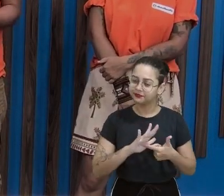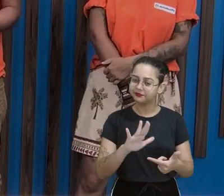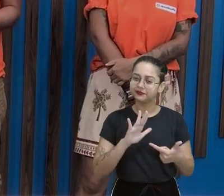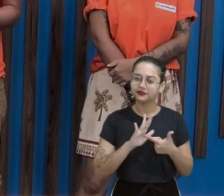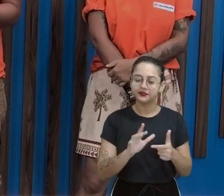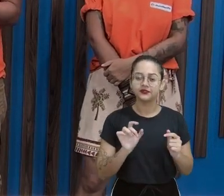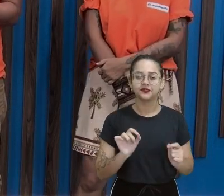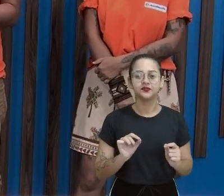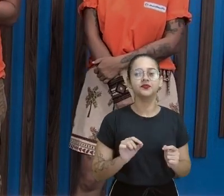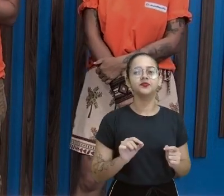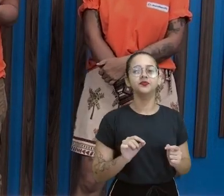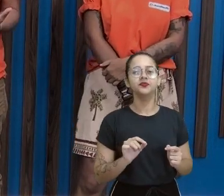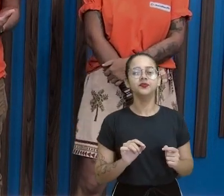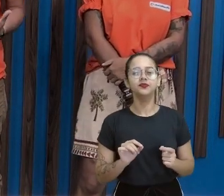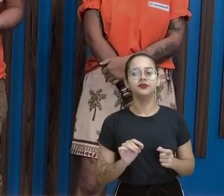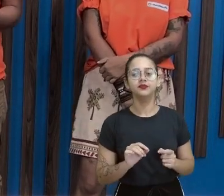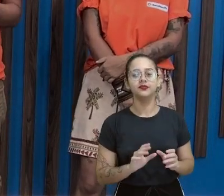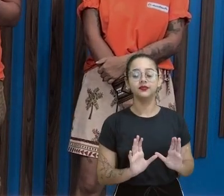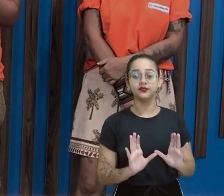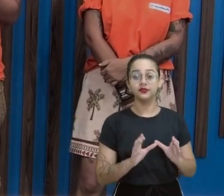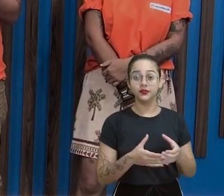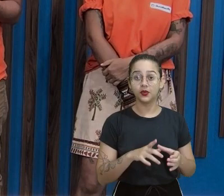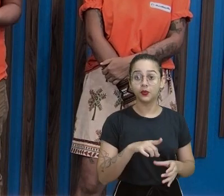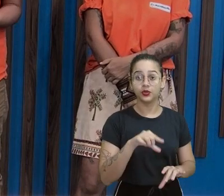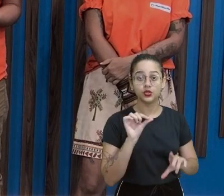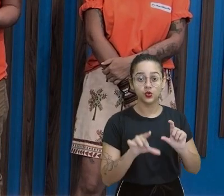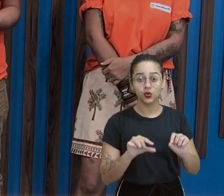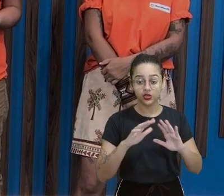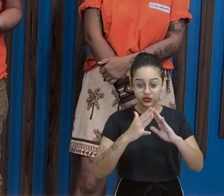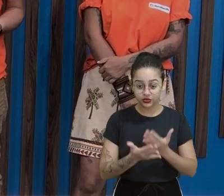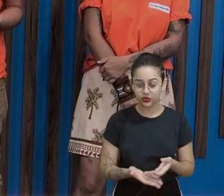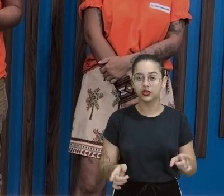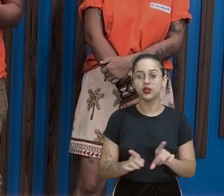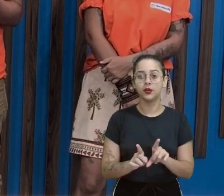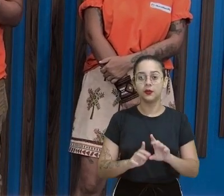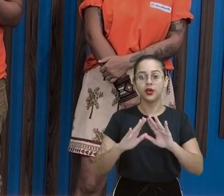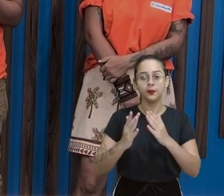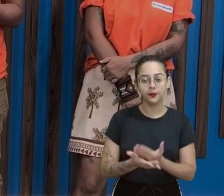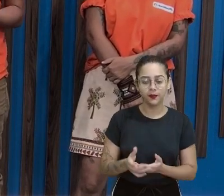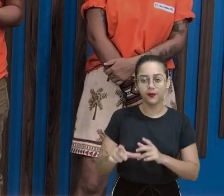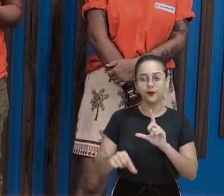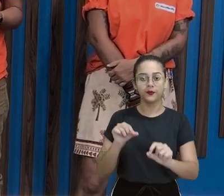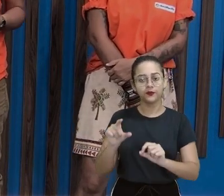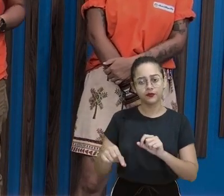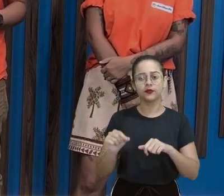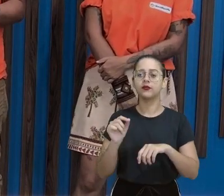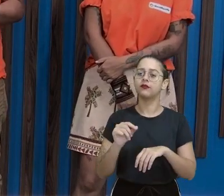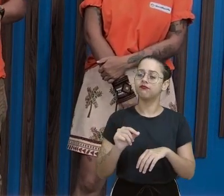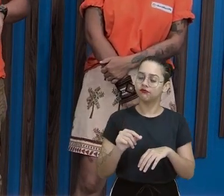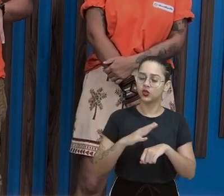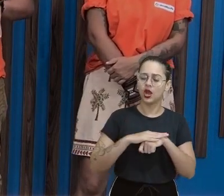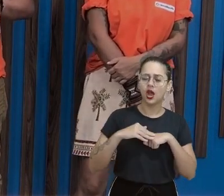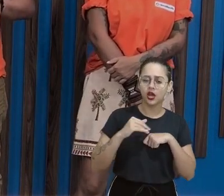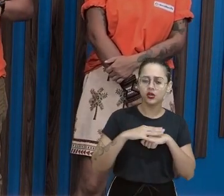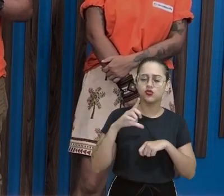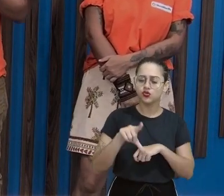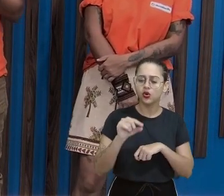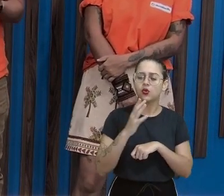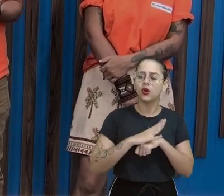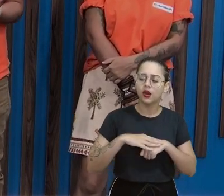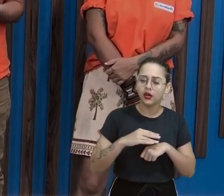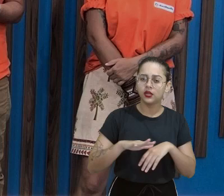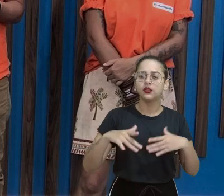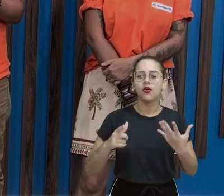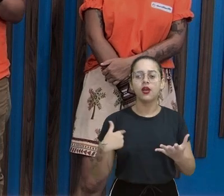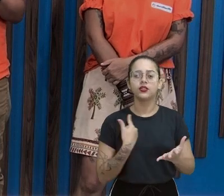fato das turmas que foram escolhidas, das escolas que foram escolhidas, né, terem sido escolhidas com carinho. Então, a gente produz